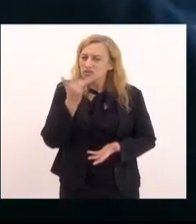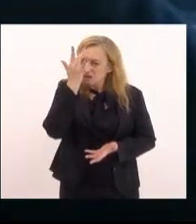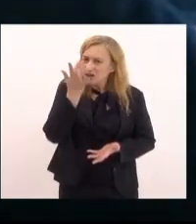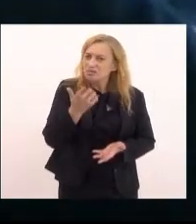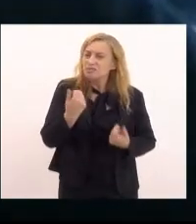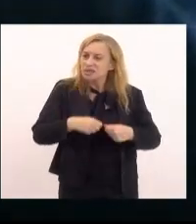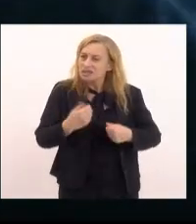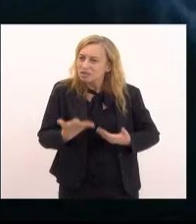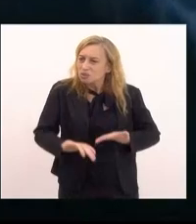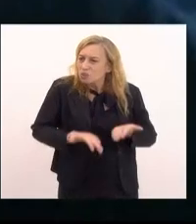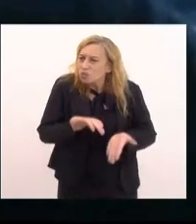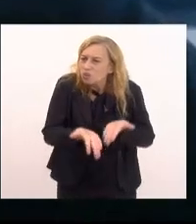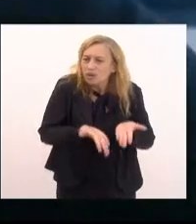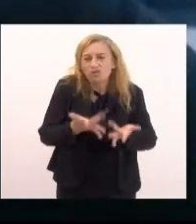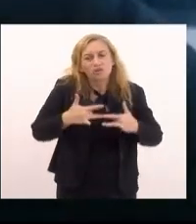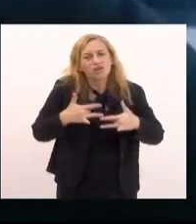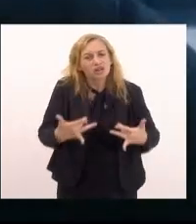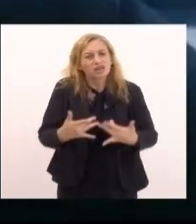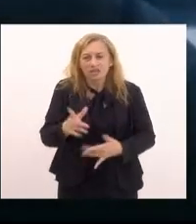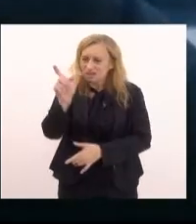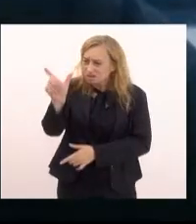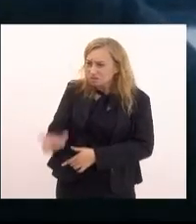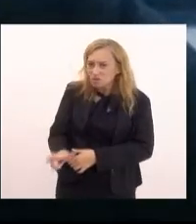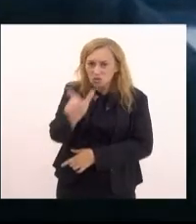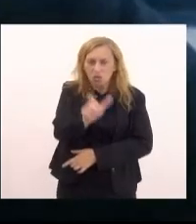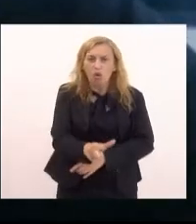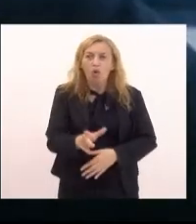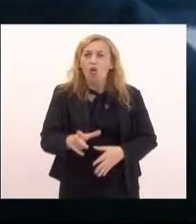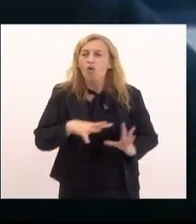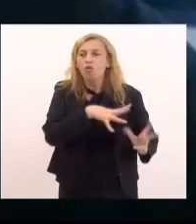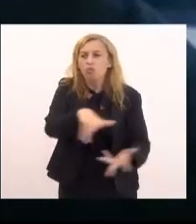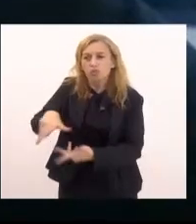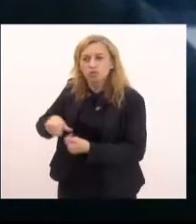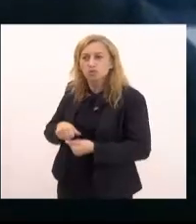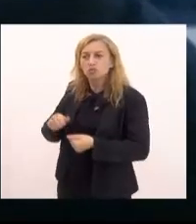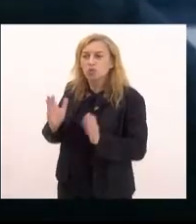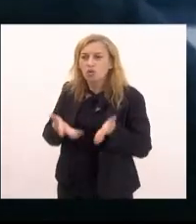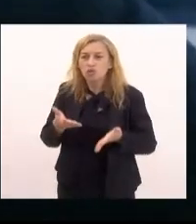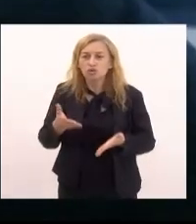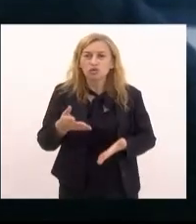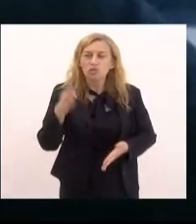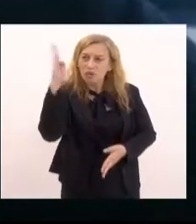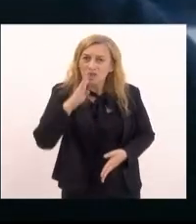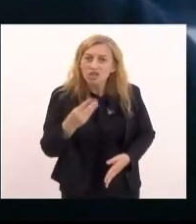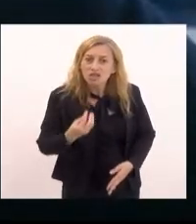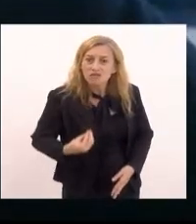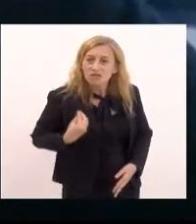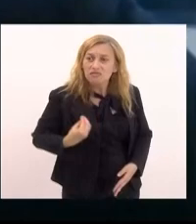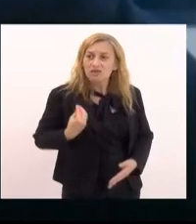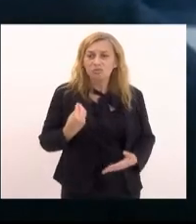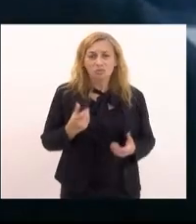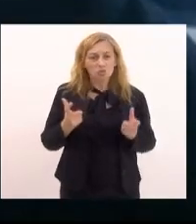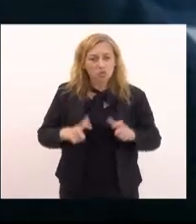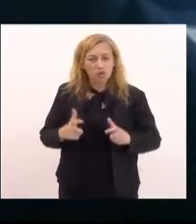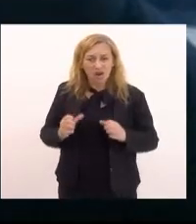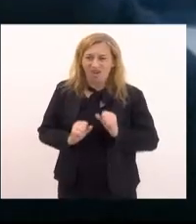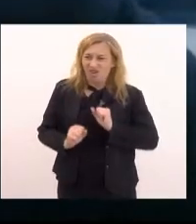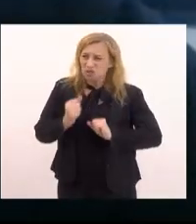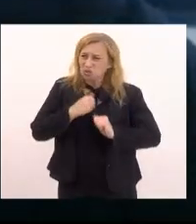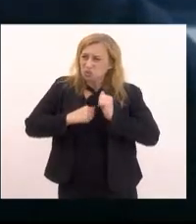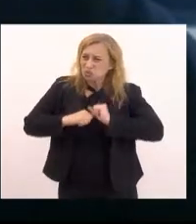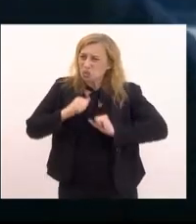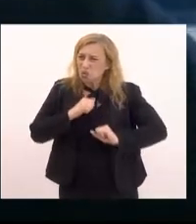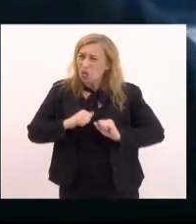humanidade, solidariedade. Né? O mundo hoje, e no Brasil a gente vive isso, é um clima de ódio, de violência,